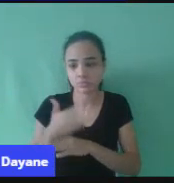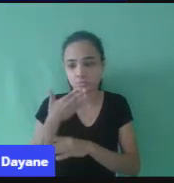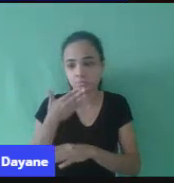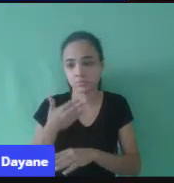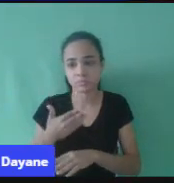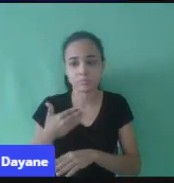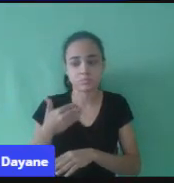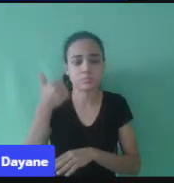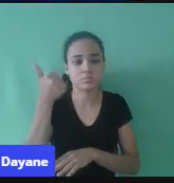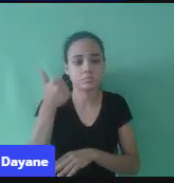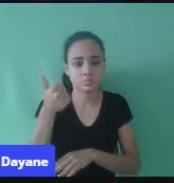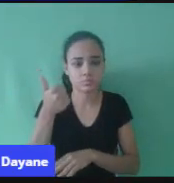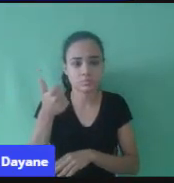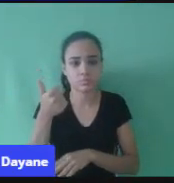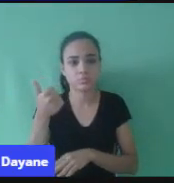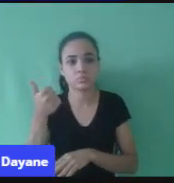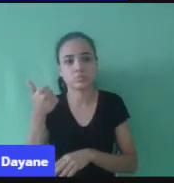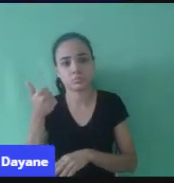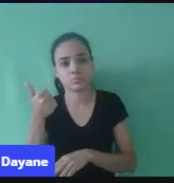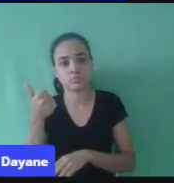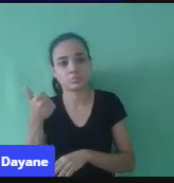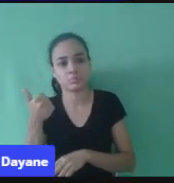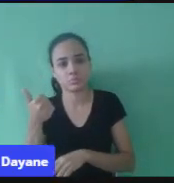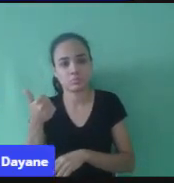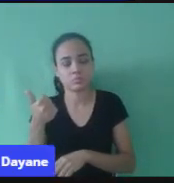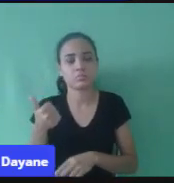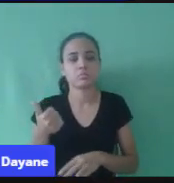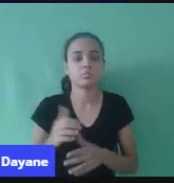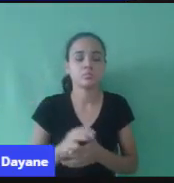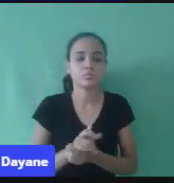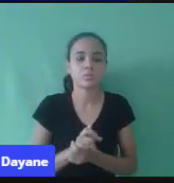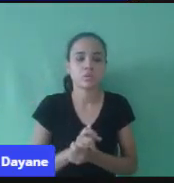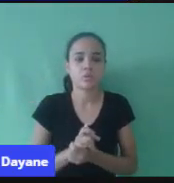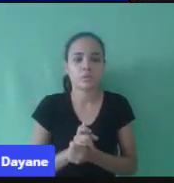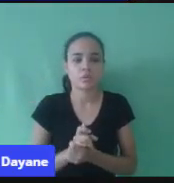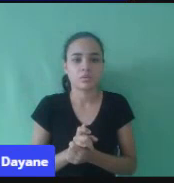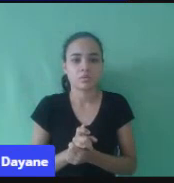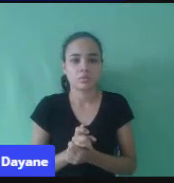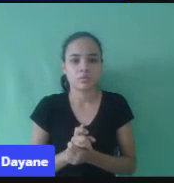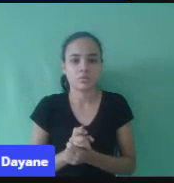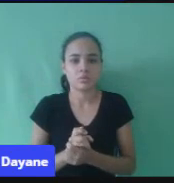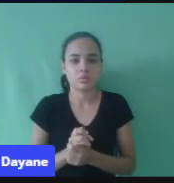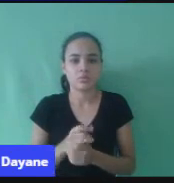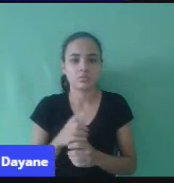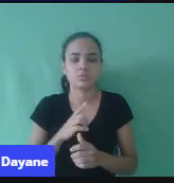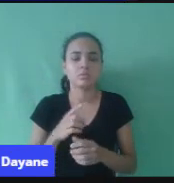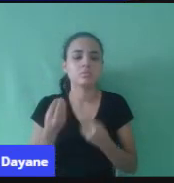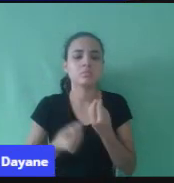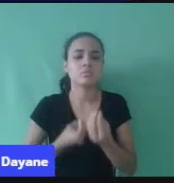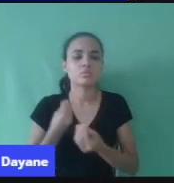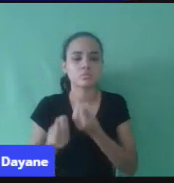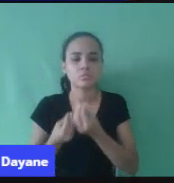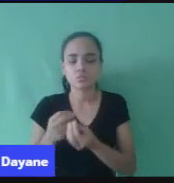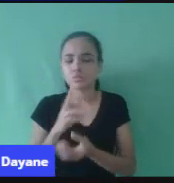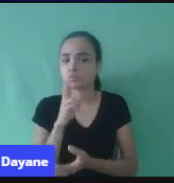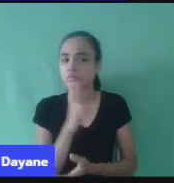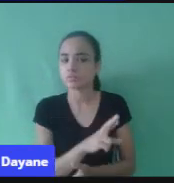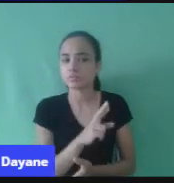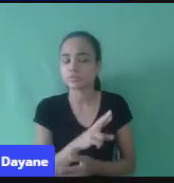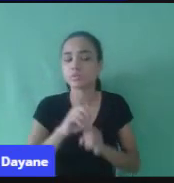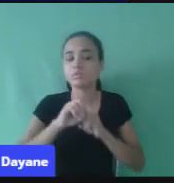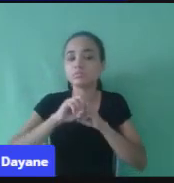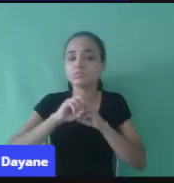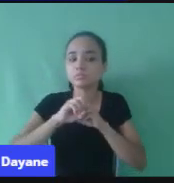cada ingrediente já citado e conseguir um resultado excepcional em educação, de